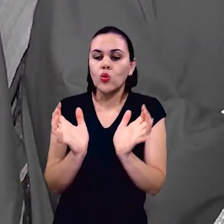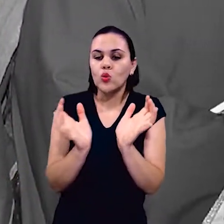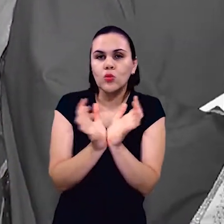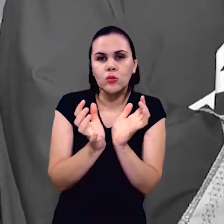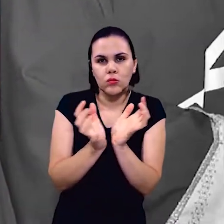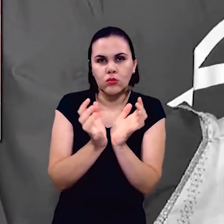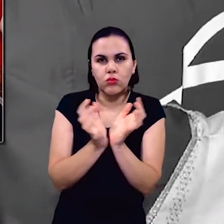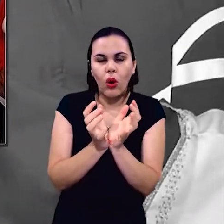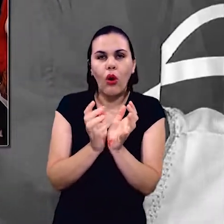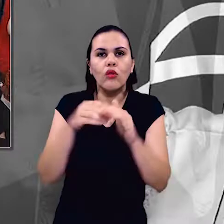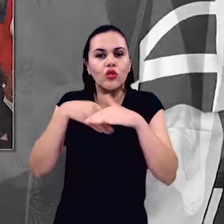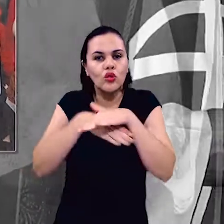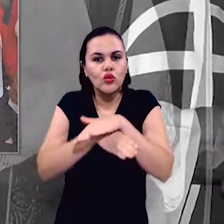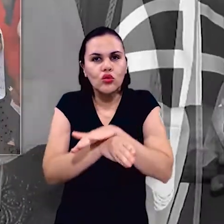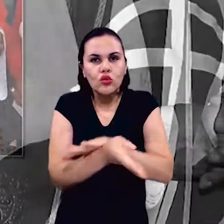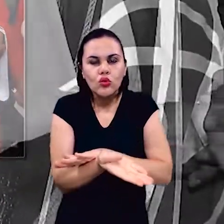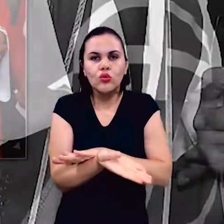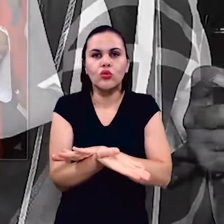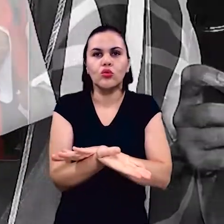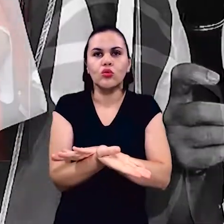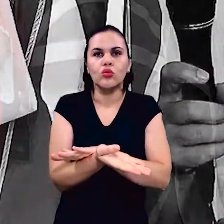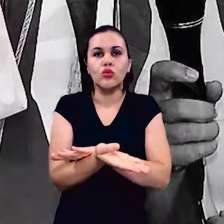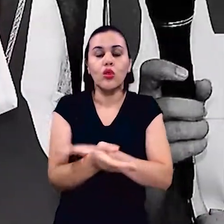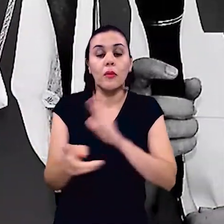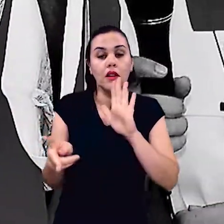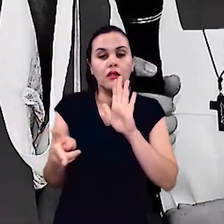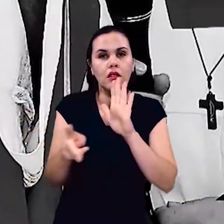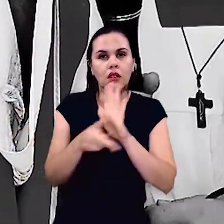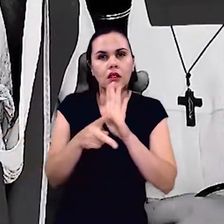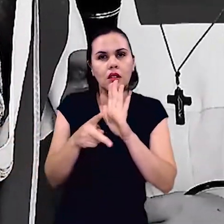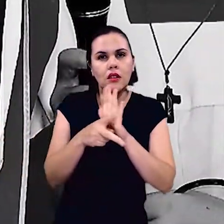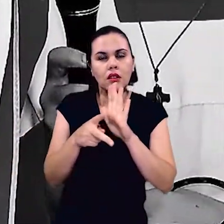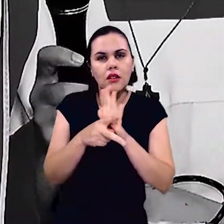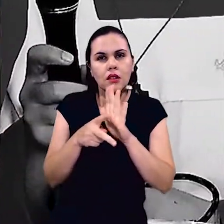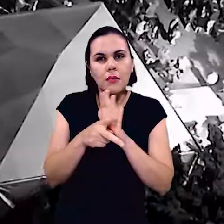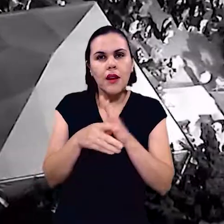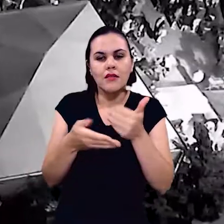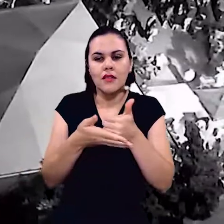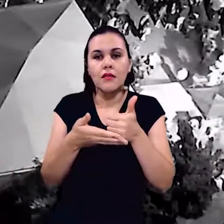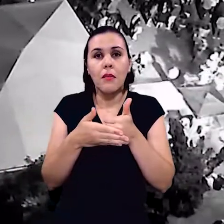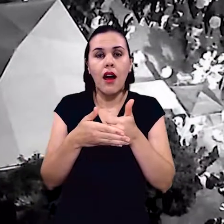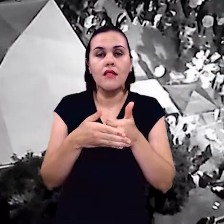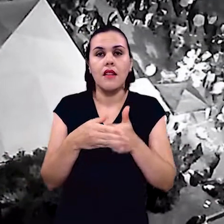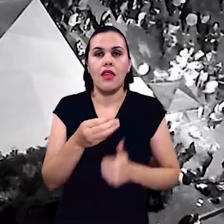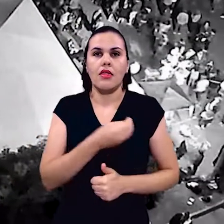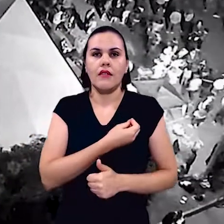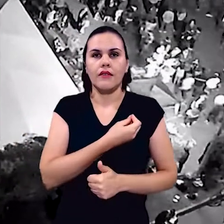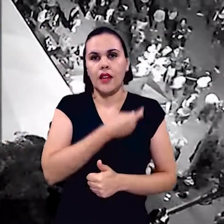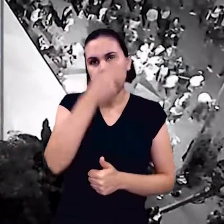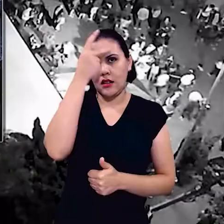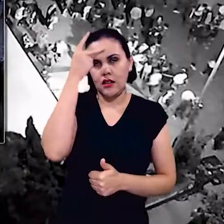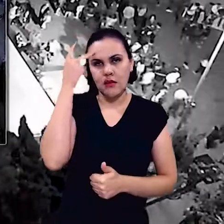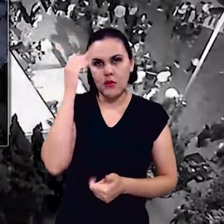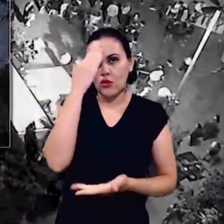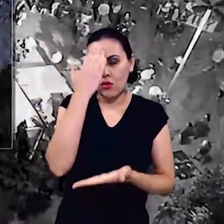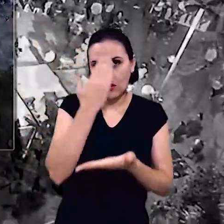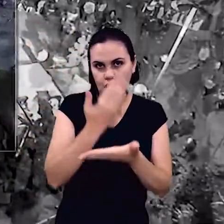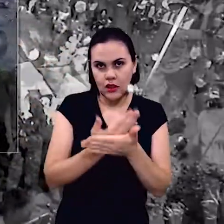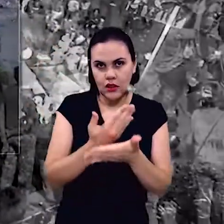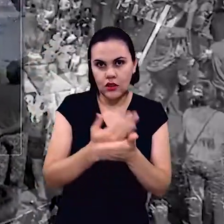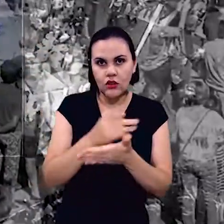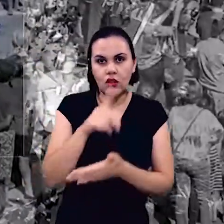de povo, de costumes, de algo que estabeleça nas nossas vidas. Isso é muito